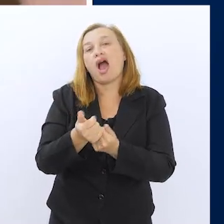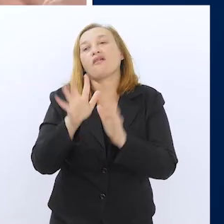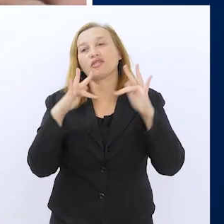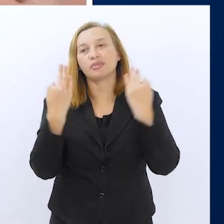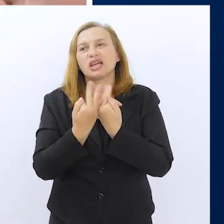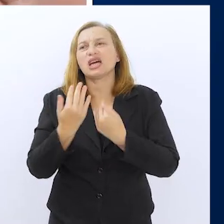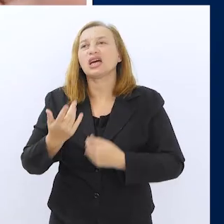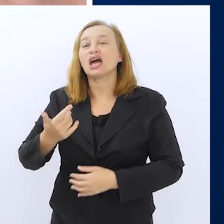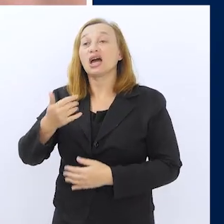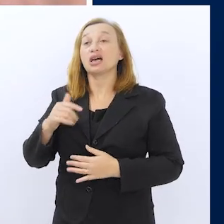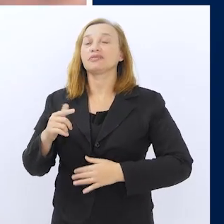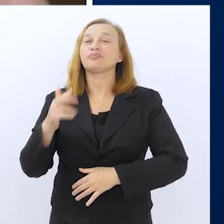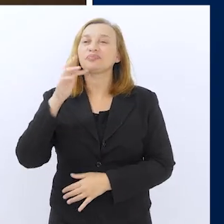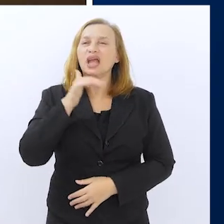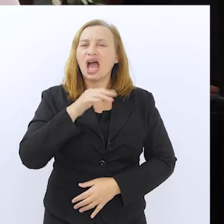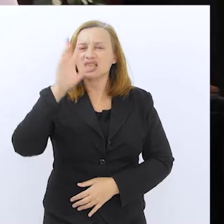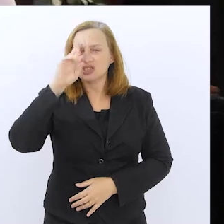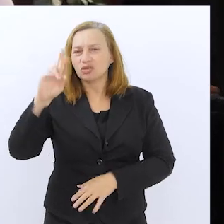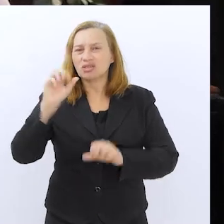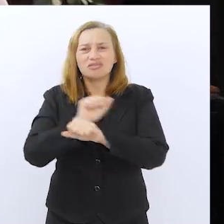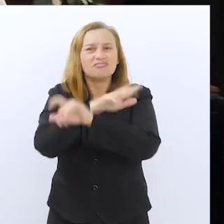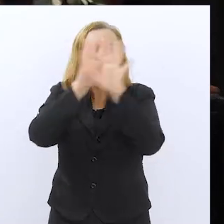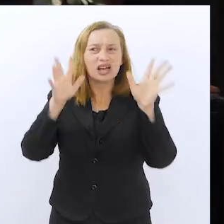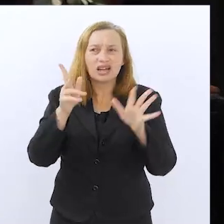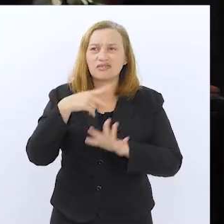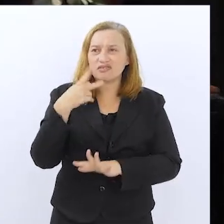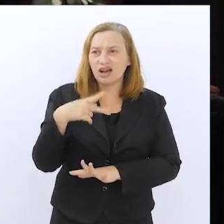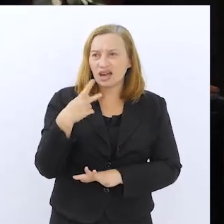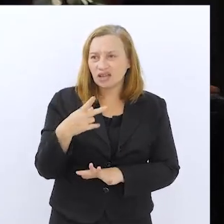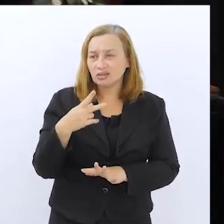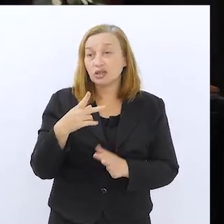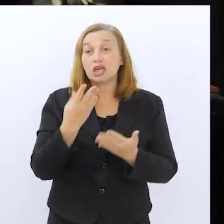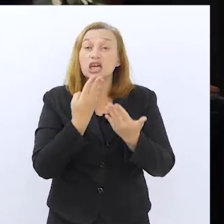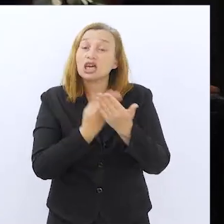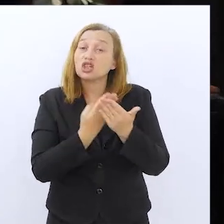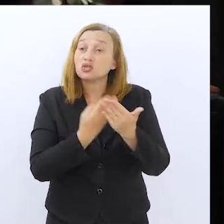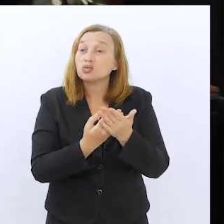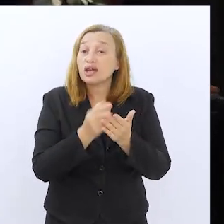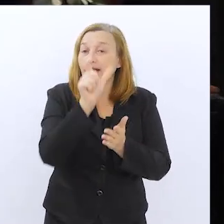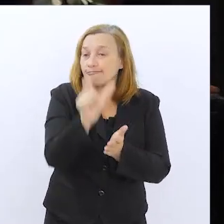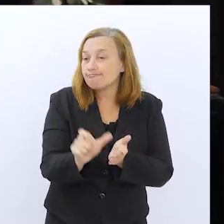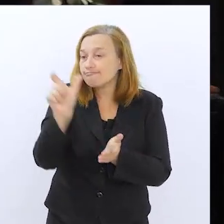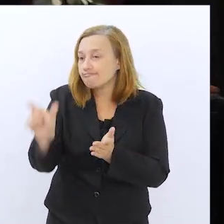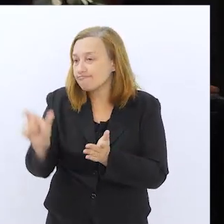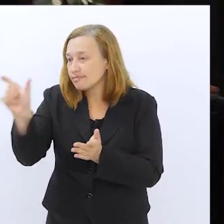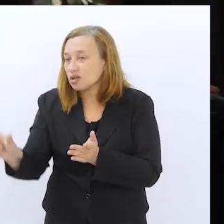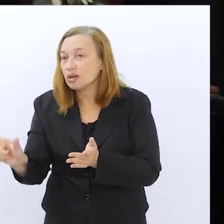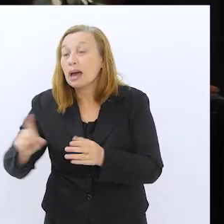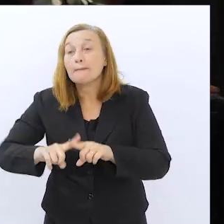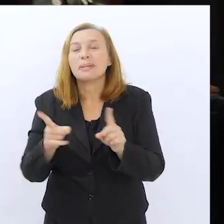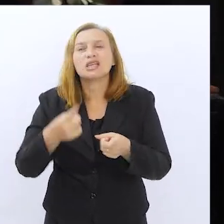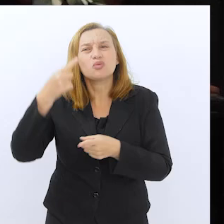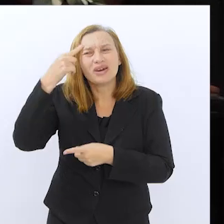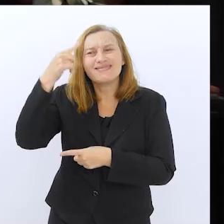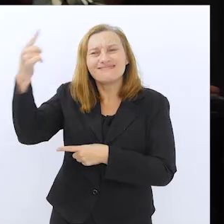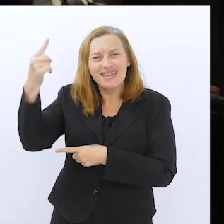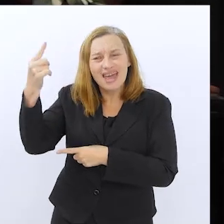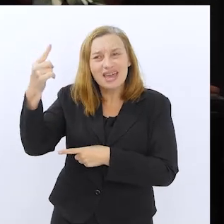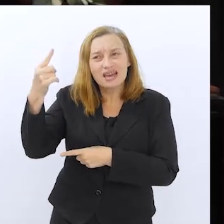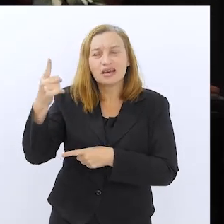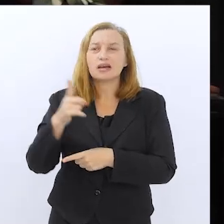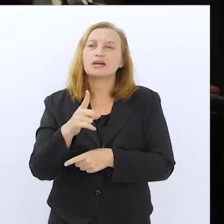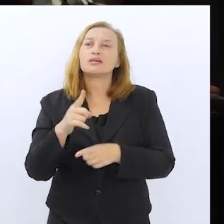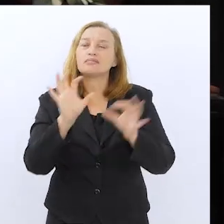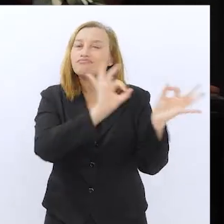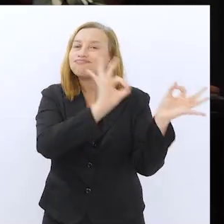conseguir ajudar aquela família. A senhora está sendo muito clara dizendo que é um estudo de caso a caso, mas assim, tentando dar uma